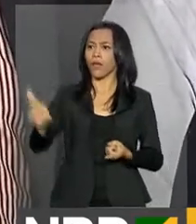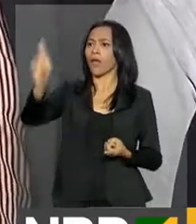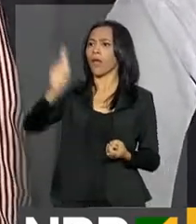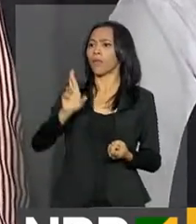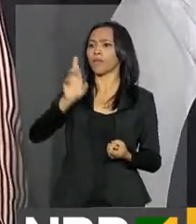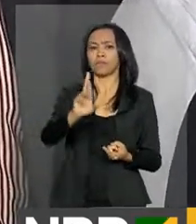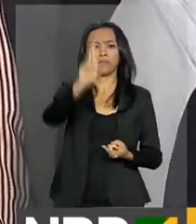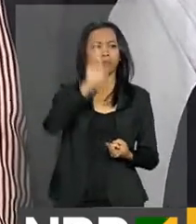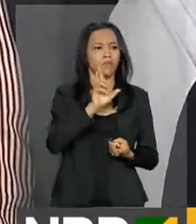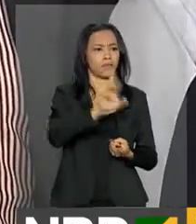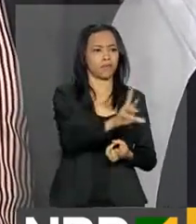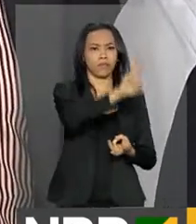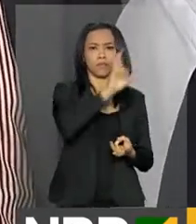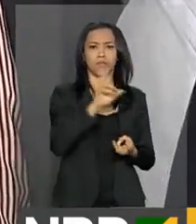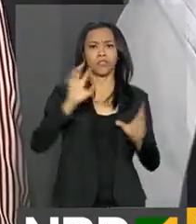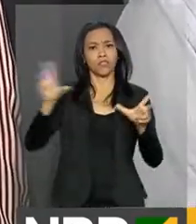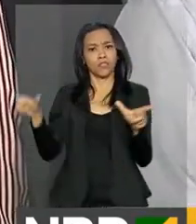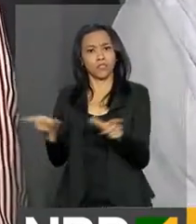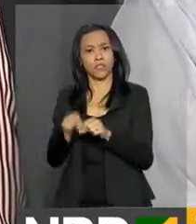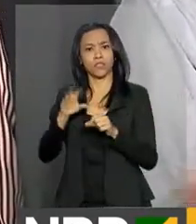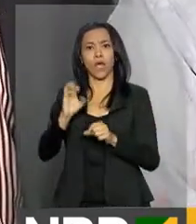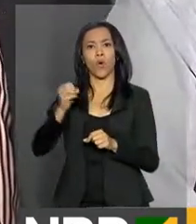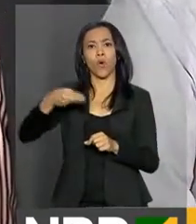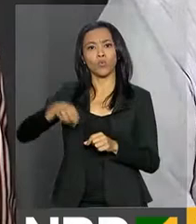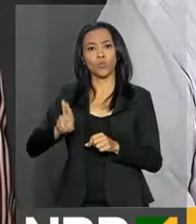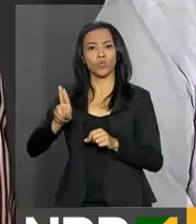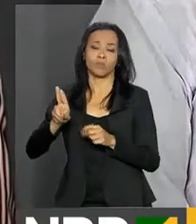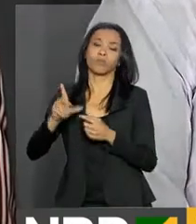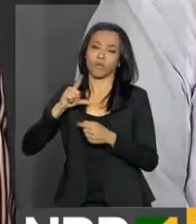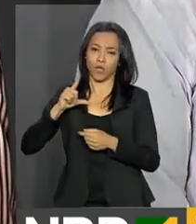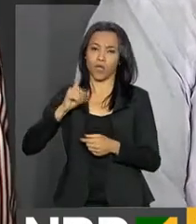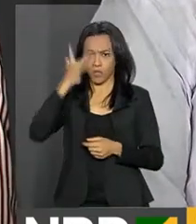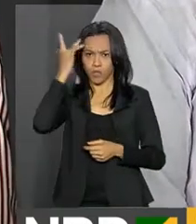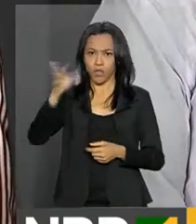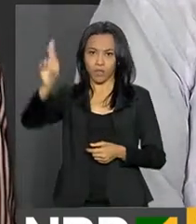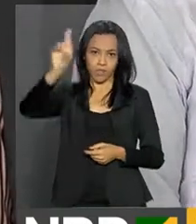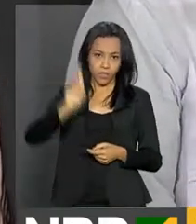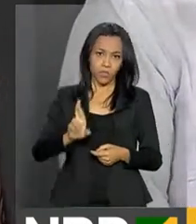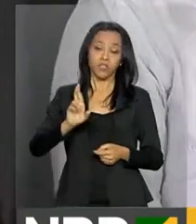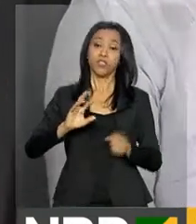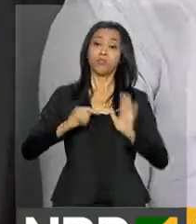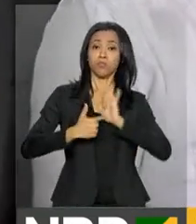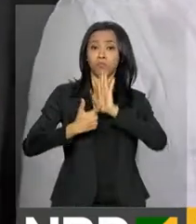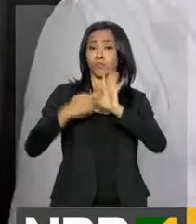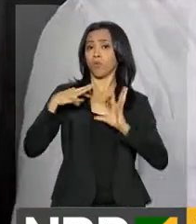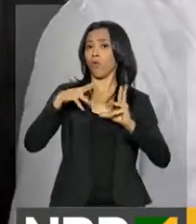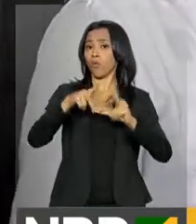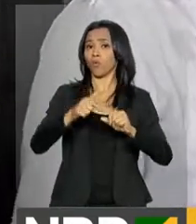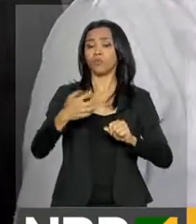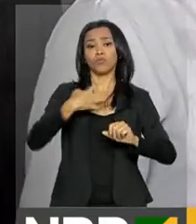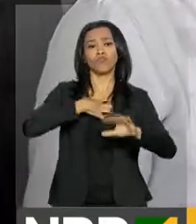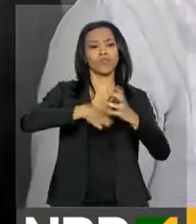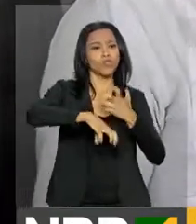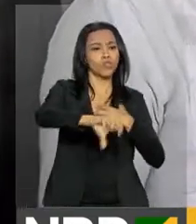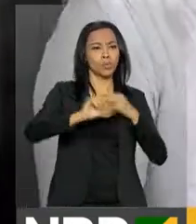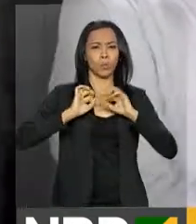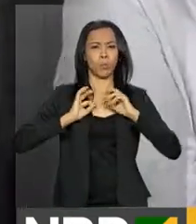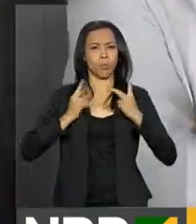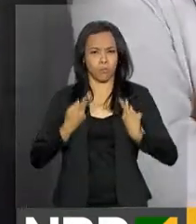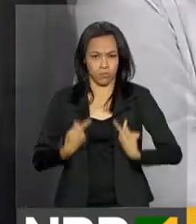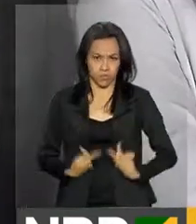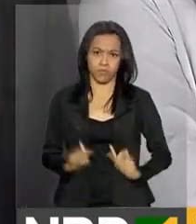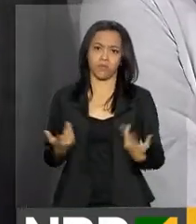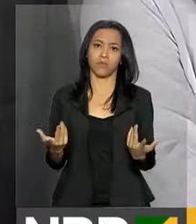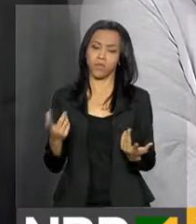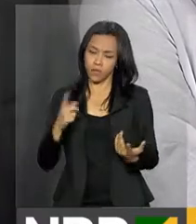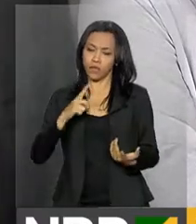da Organização das Nações Unidas, mas mostrando ao mundo este sentido humanitário que o Brasil traz